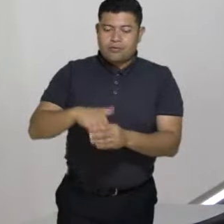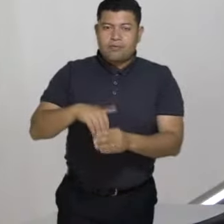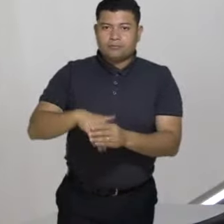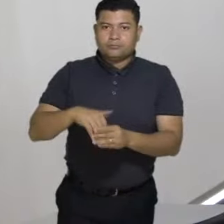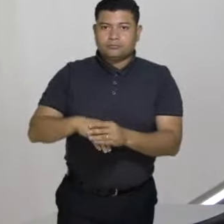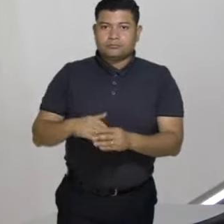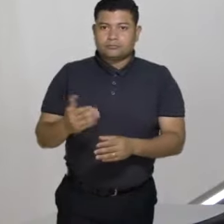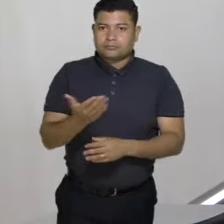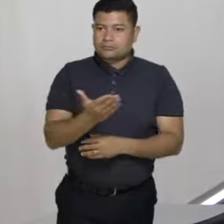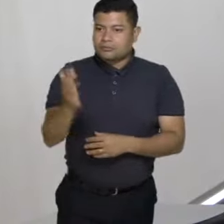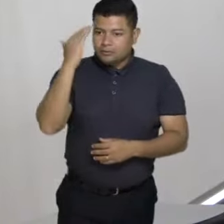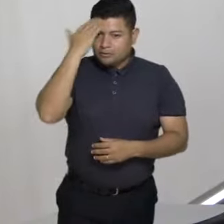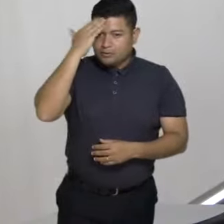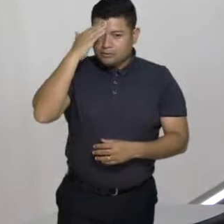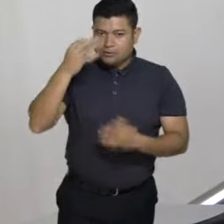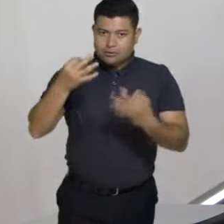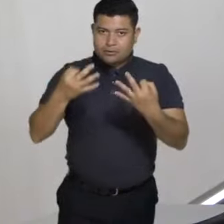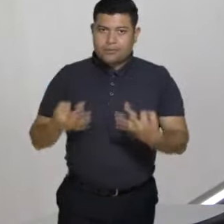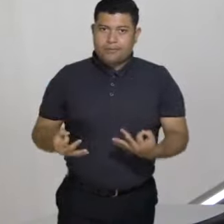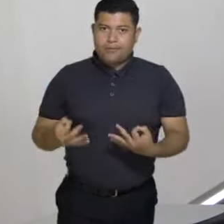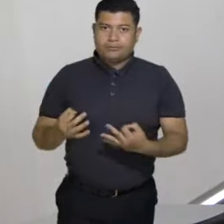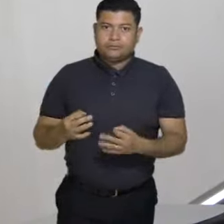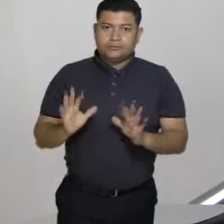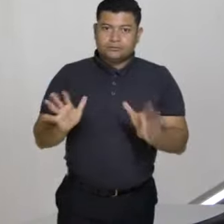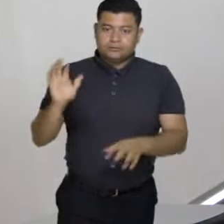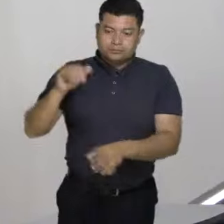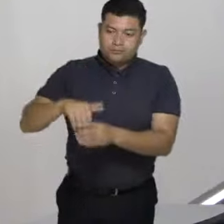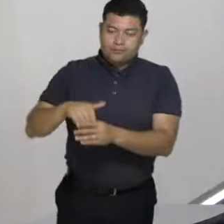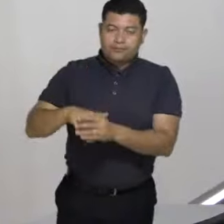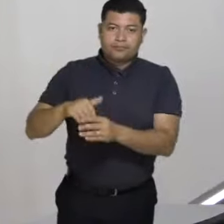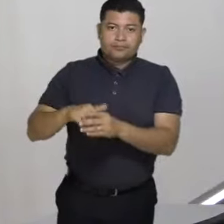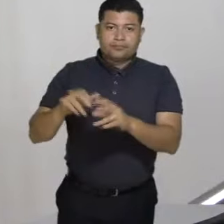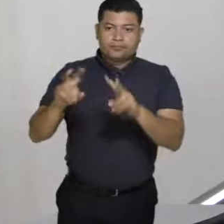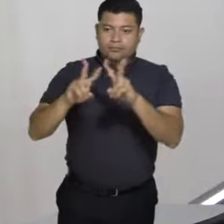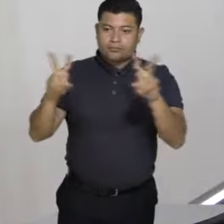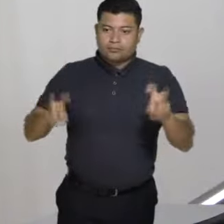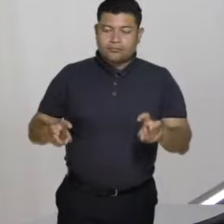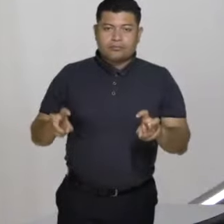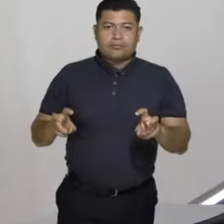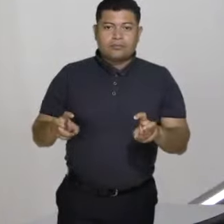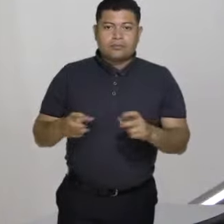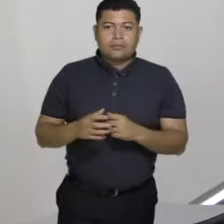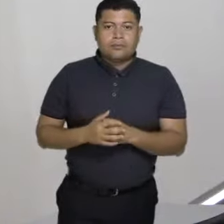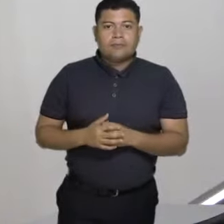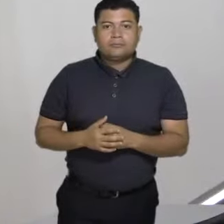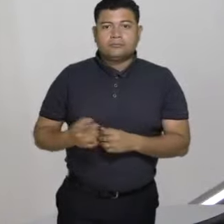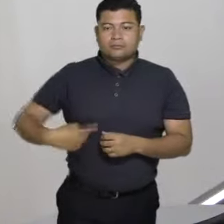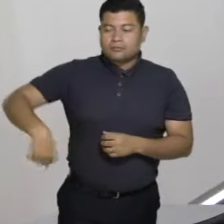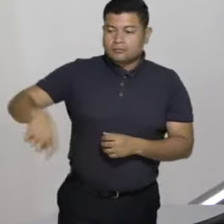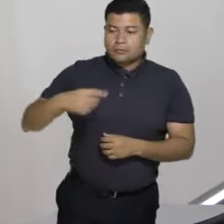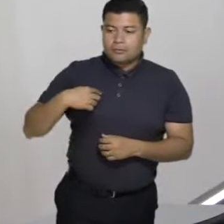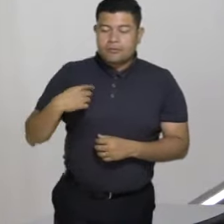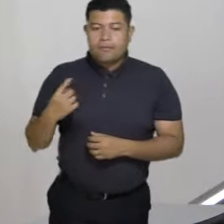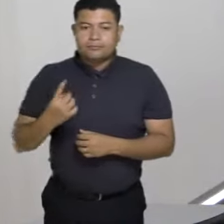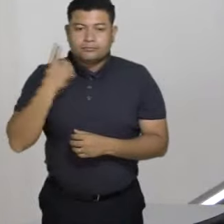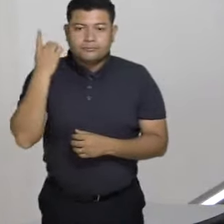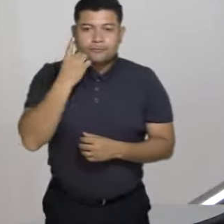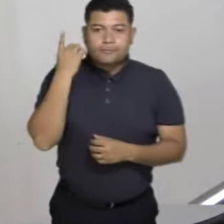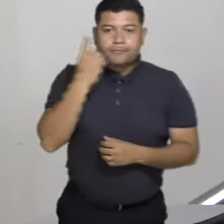todos compreendam. Foi feita a votação da matéria e nós, deputados do Partido